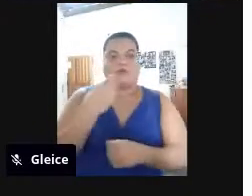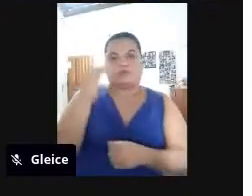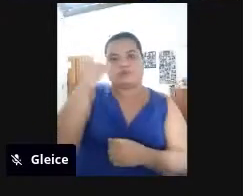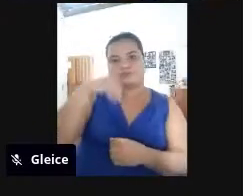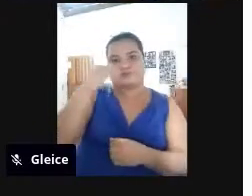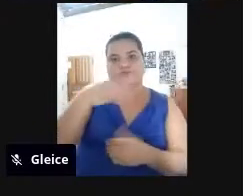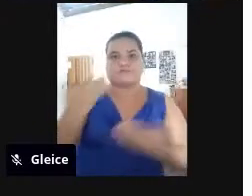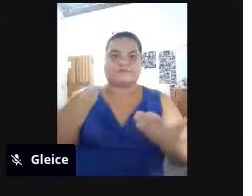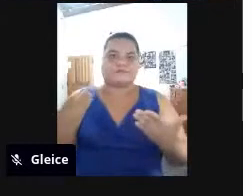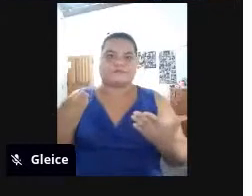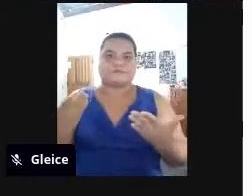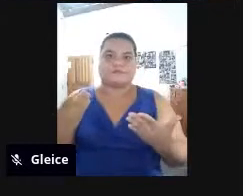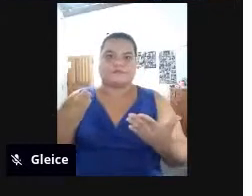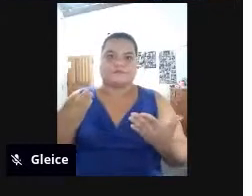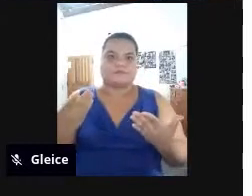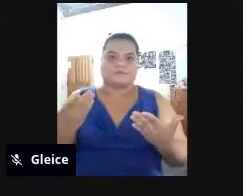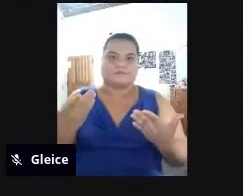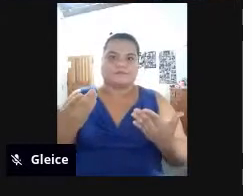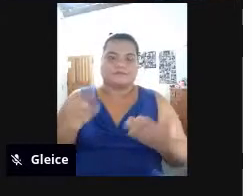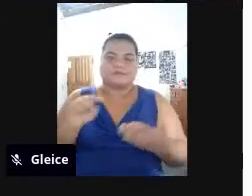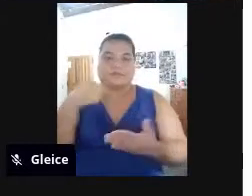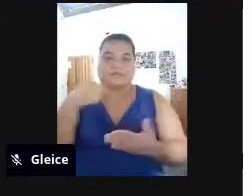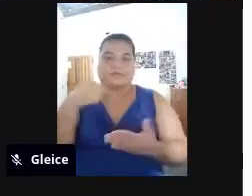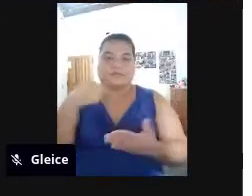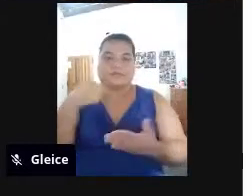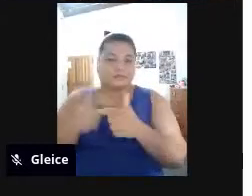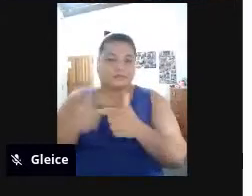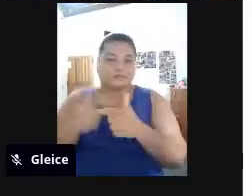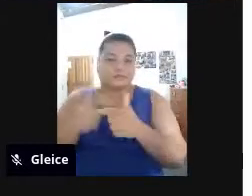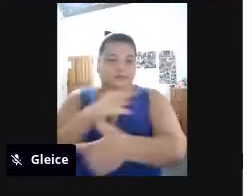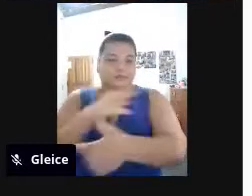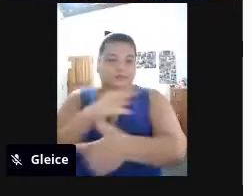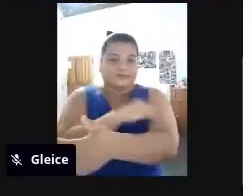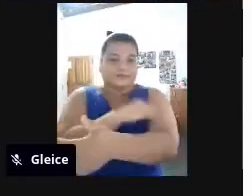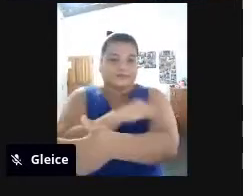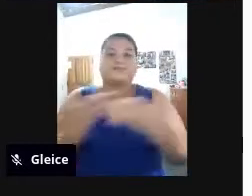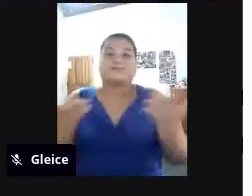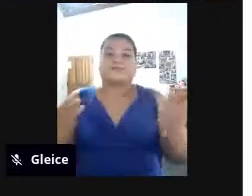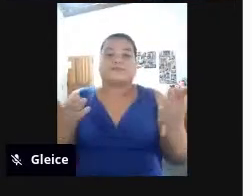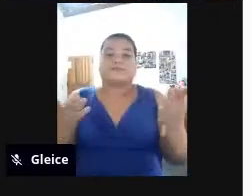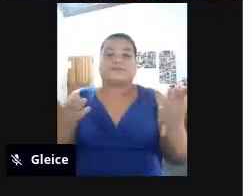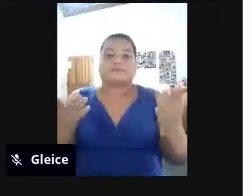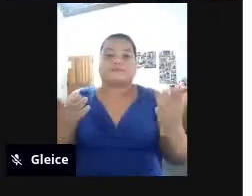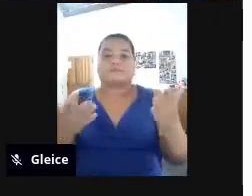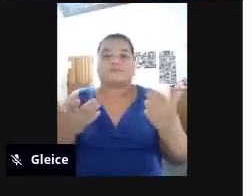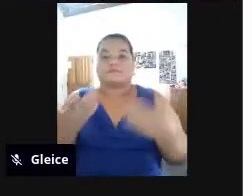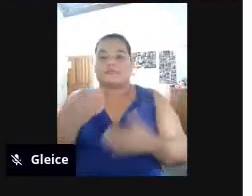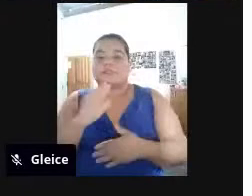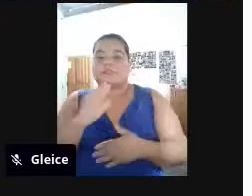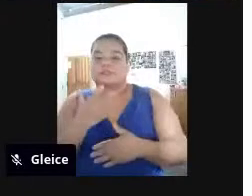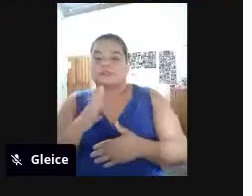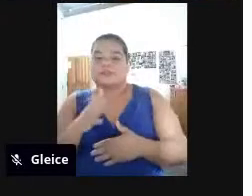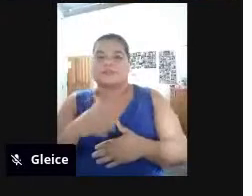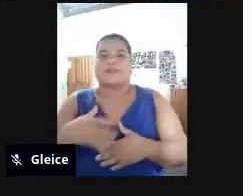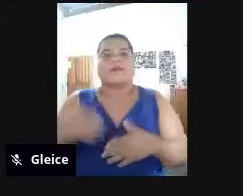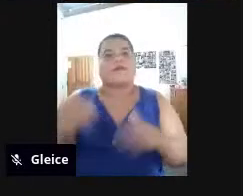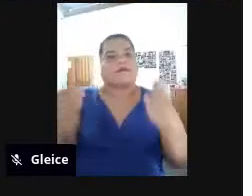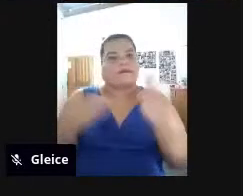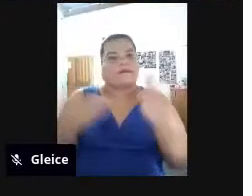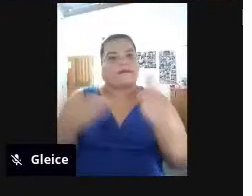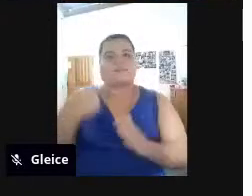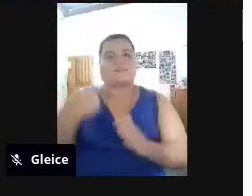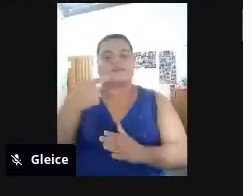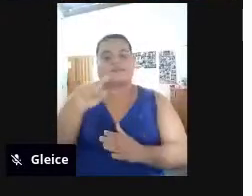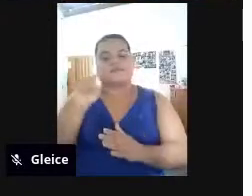gente estimule uma hipertrofia muscular, a gente pode chegar em até 2,7 gramas de proteína por